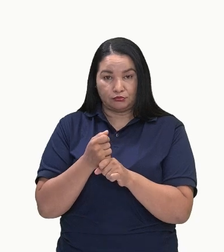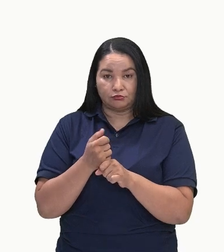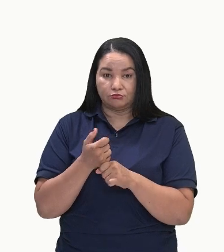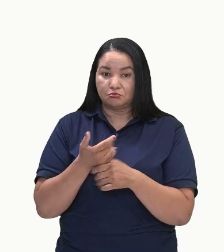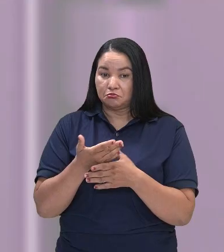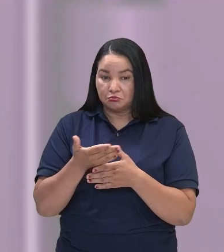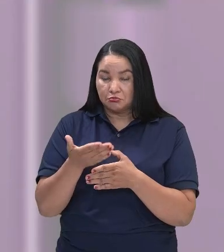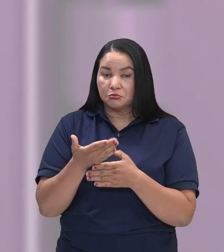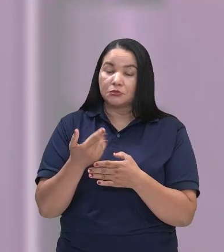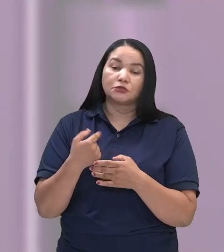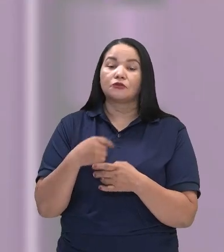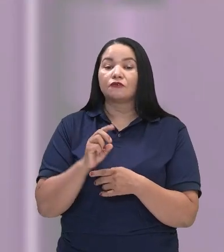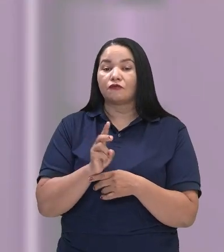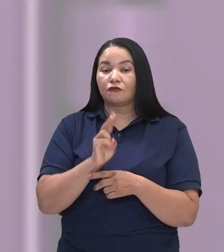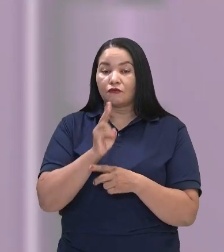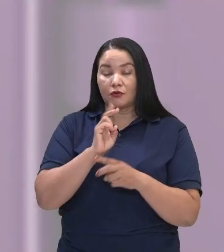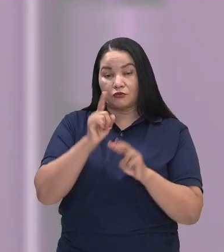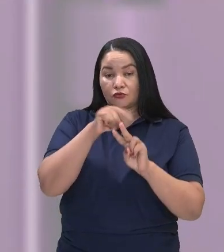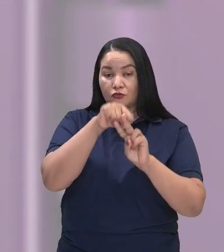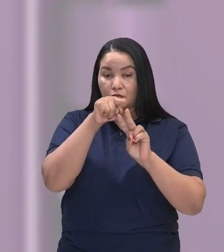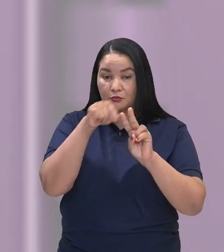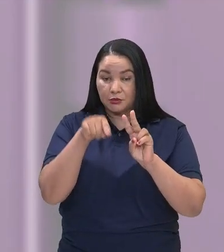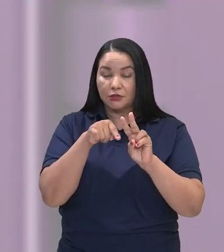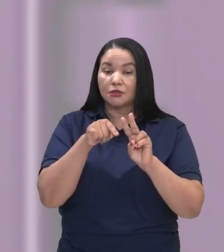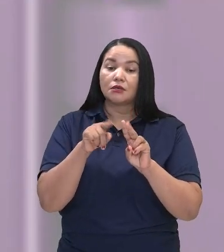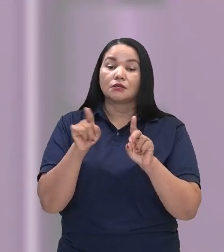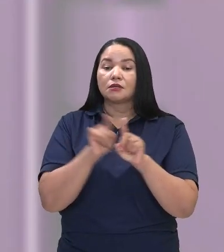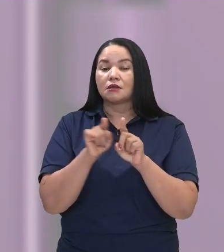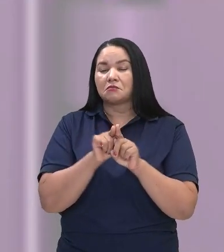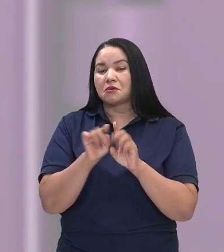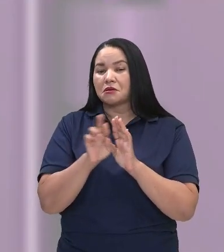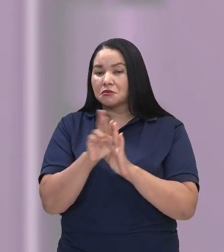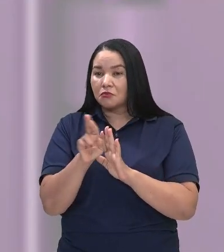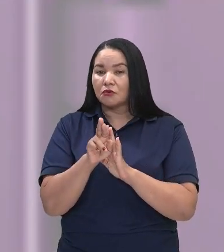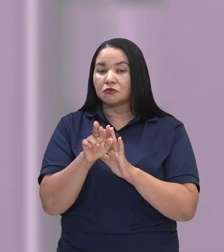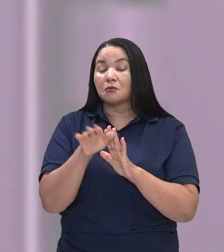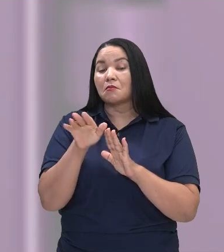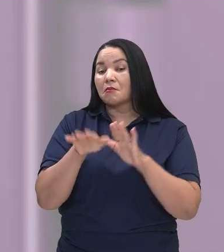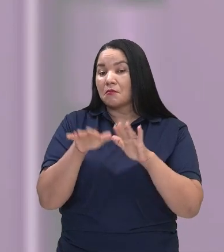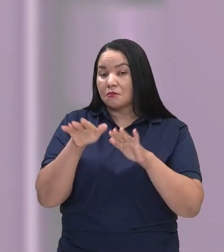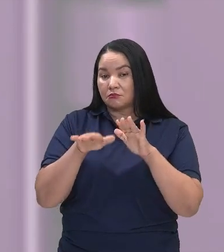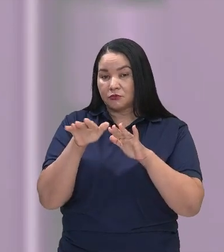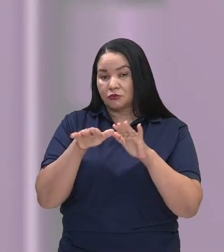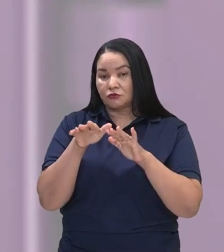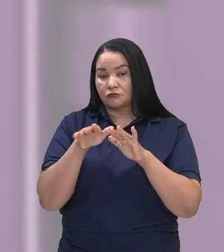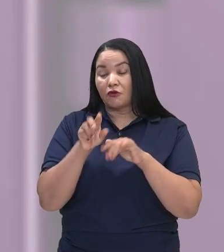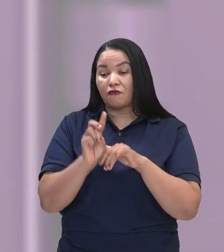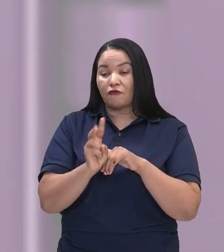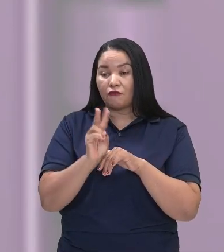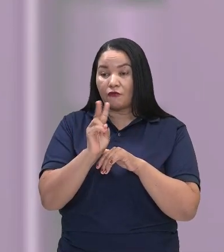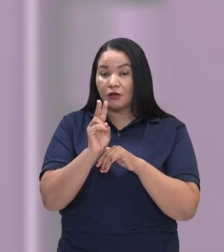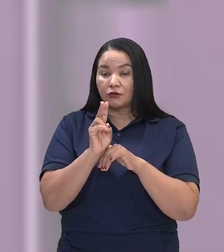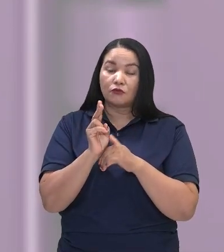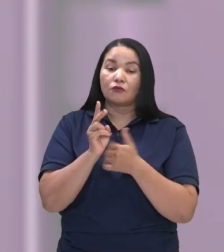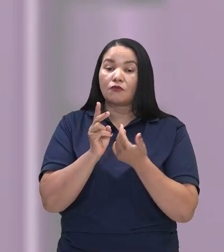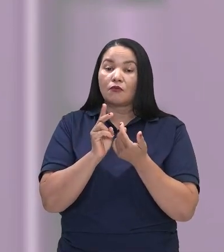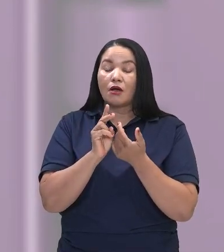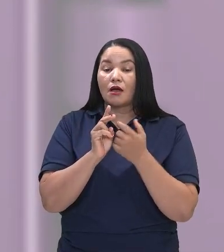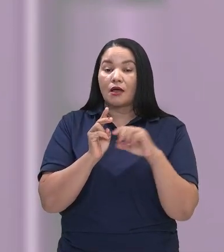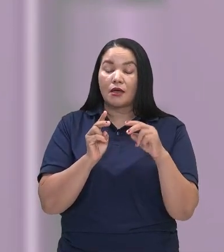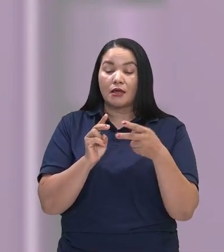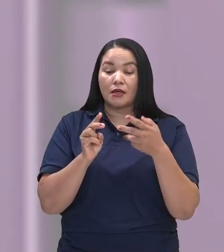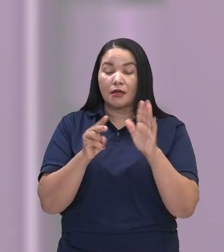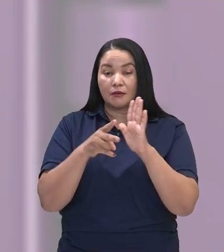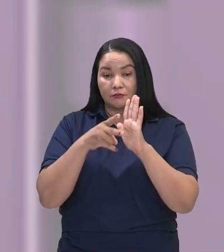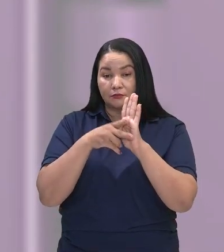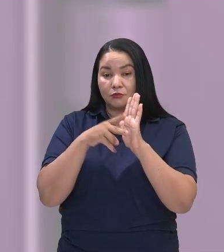do π, e todos esses cálculos que nós temos como resposta é um valor aproximado, tá bom? Porque já que a gente fez uma aproximação do π, né? E π não é